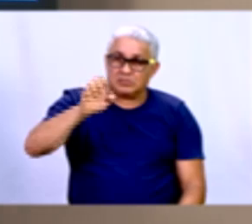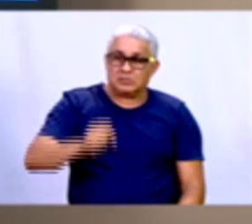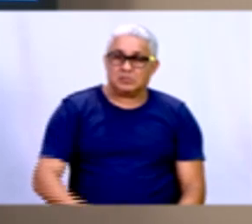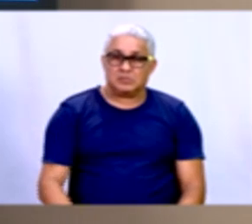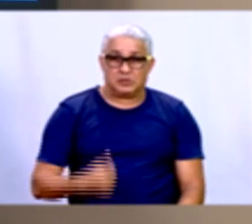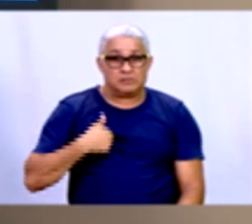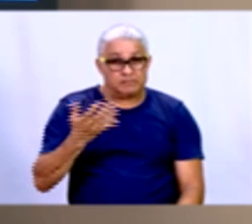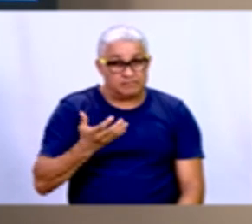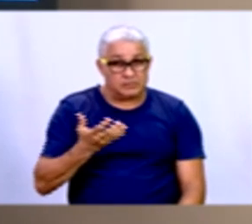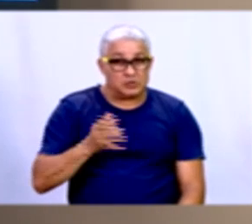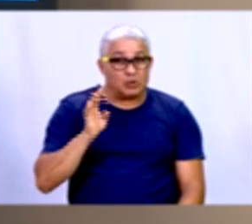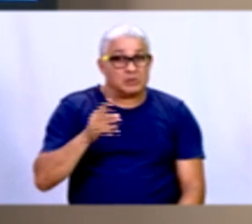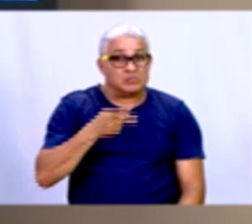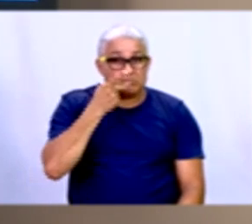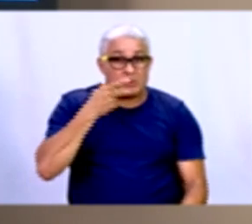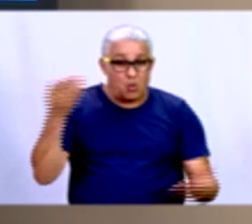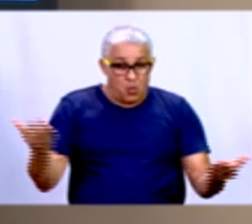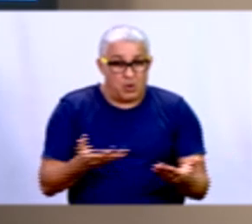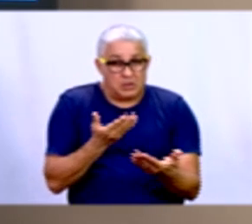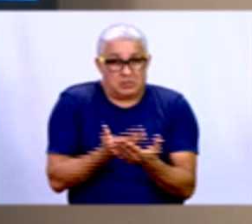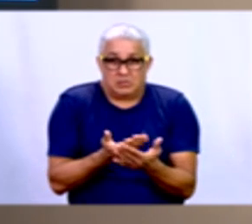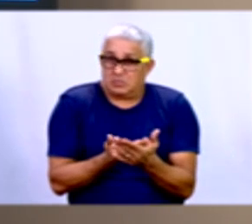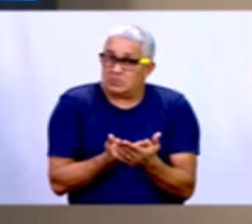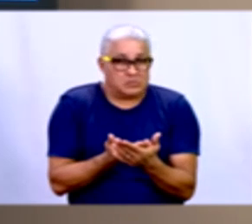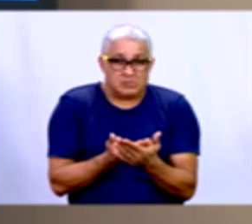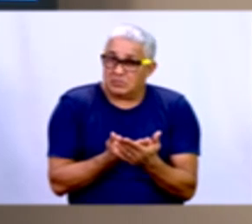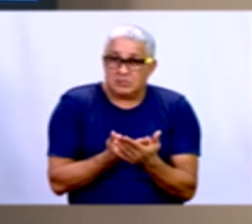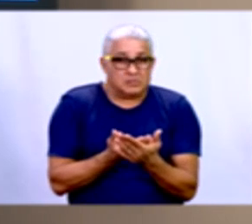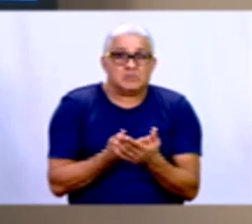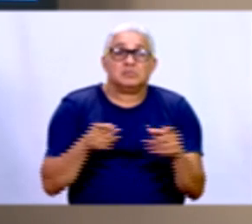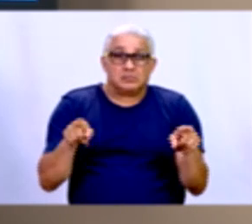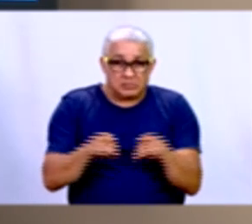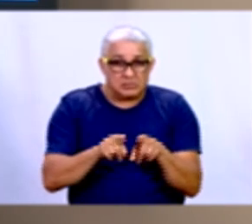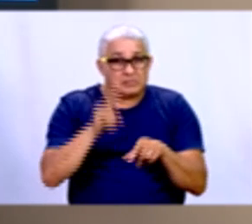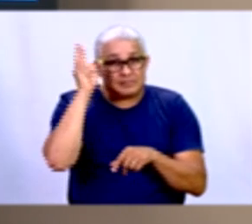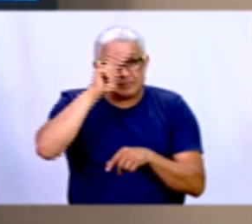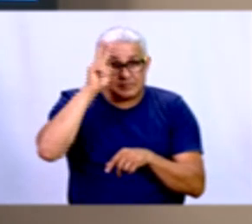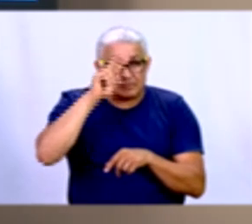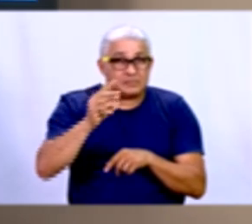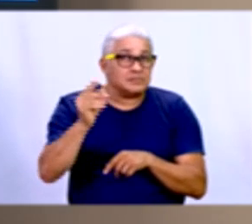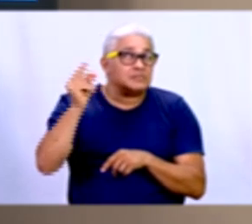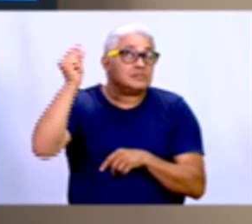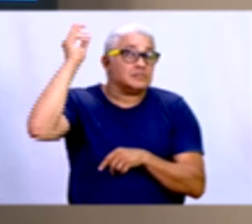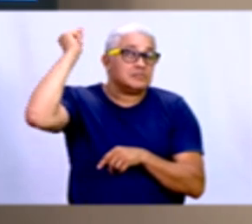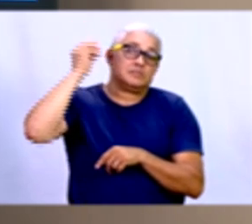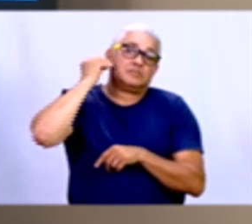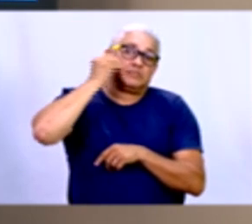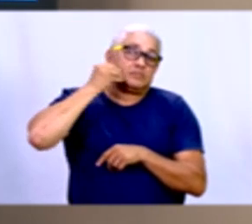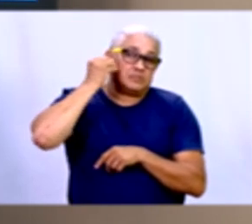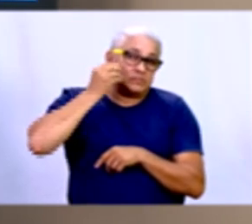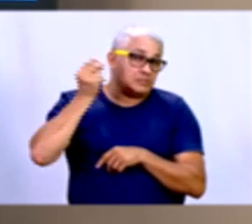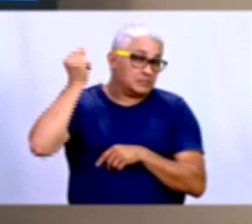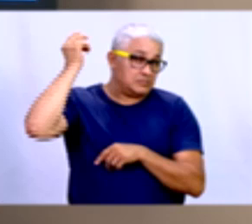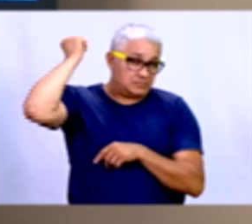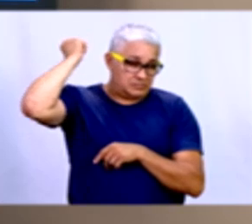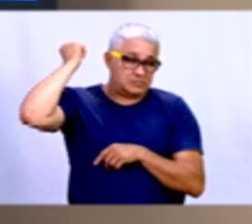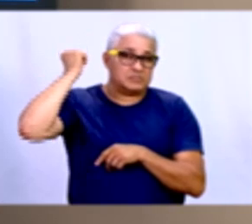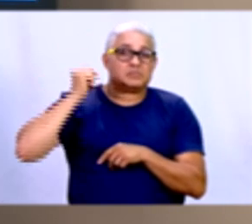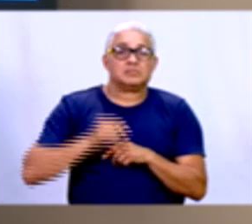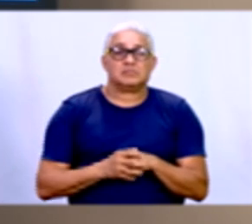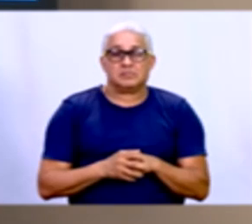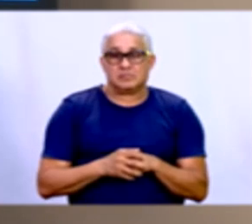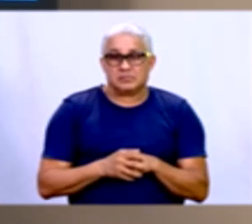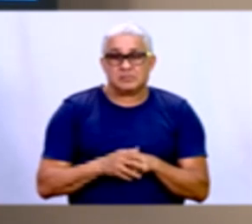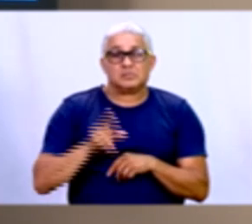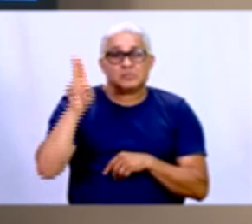ao que foi falado em sala de aula, aqui no momento, mas que também lembrassem das experiências de vocês com relação ao